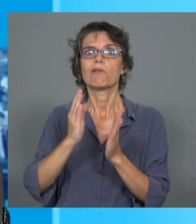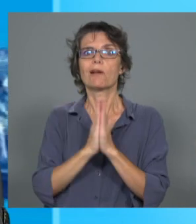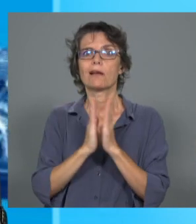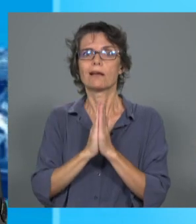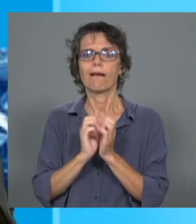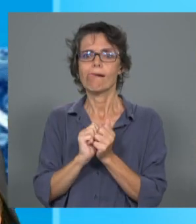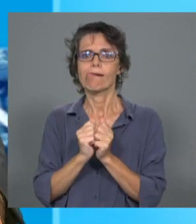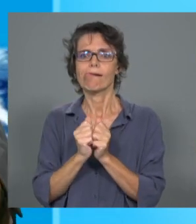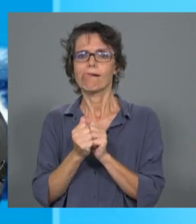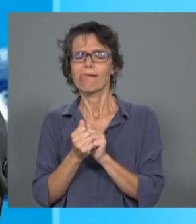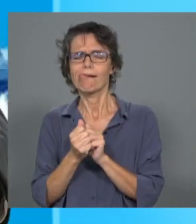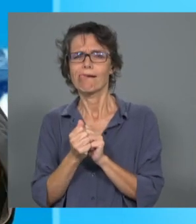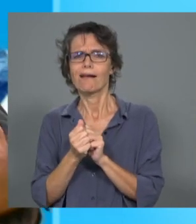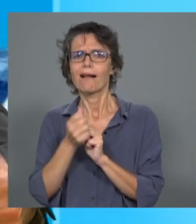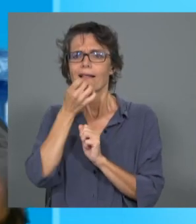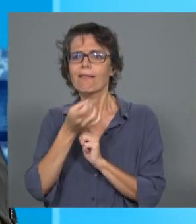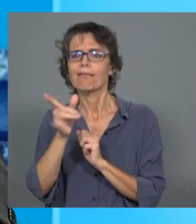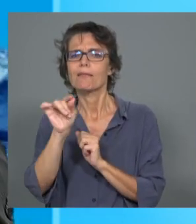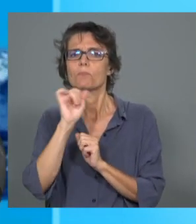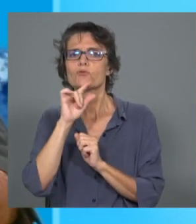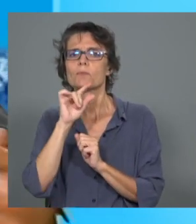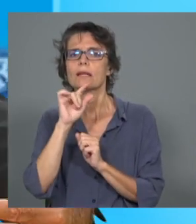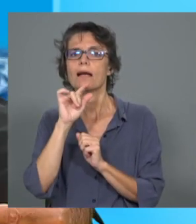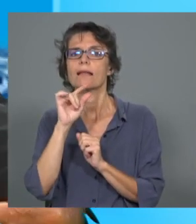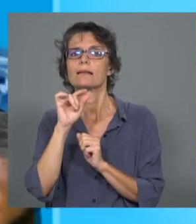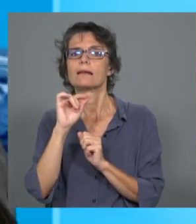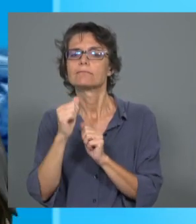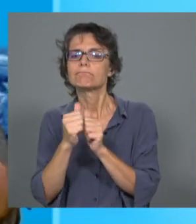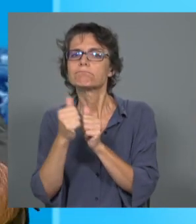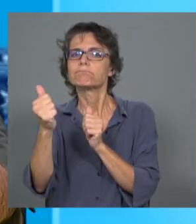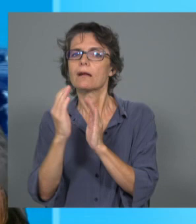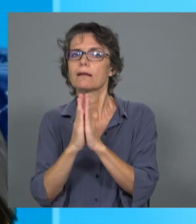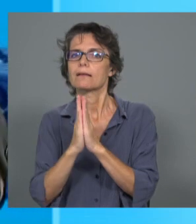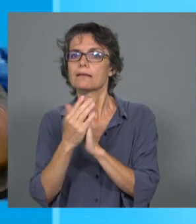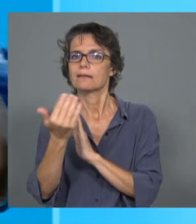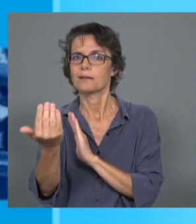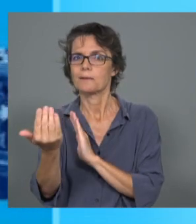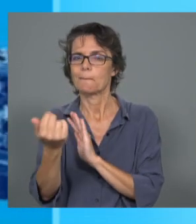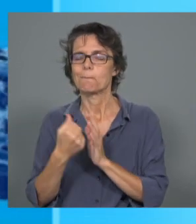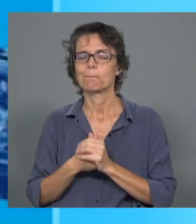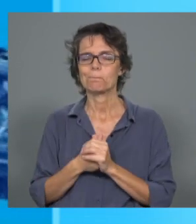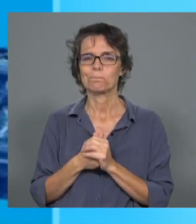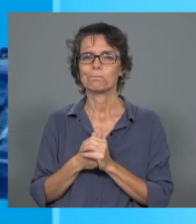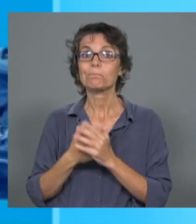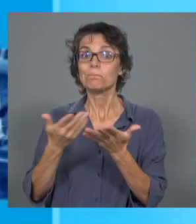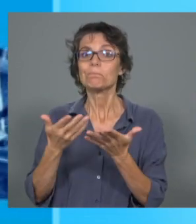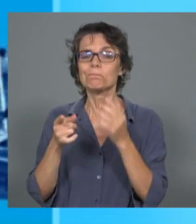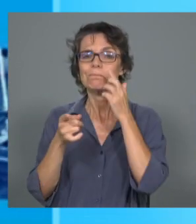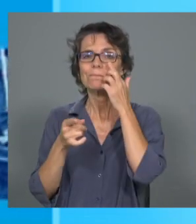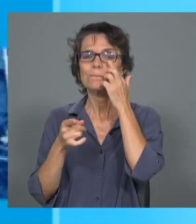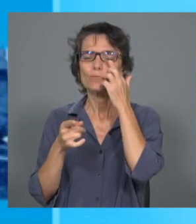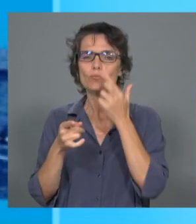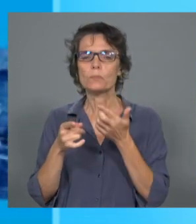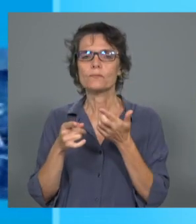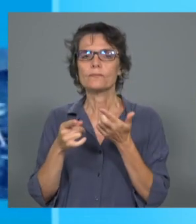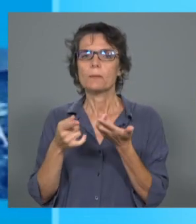ser vivida como deve ser, digamos assim, à distância.